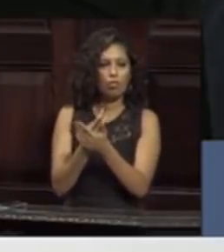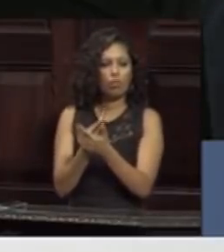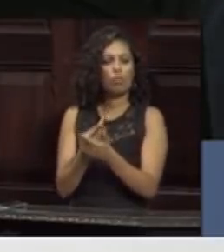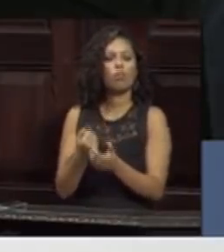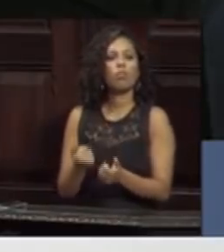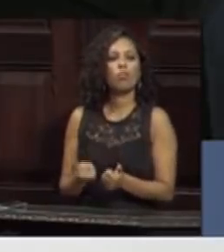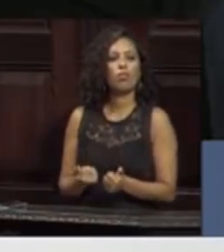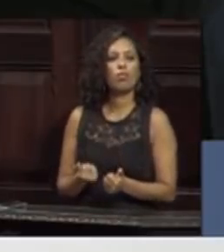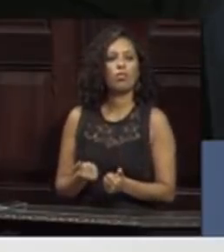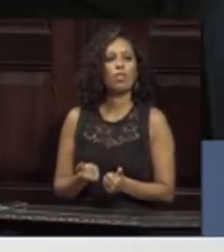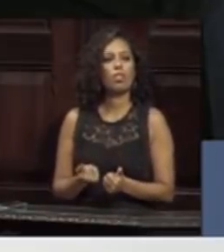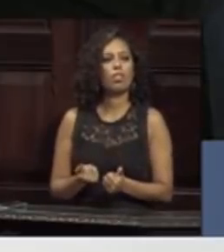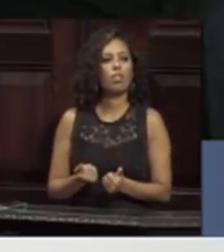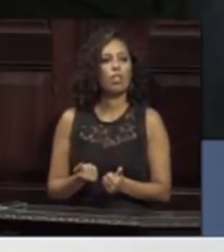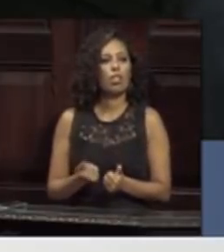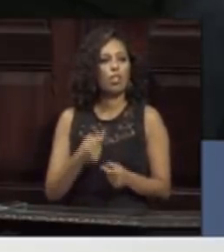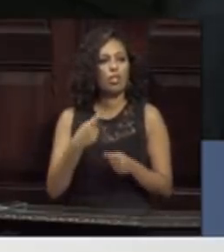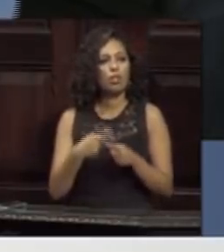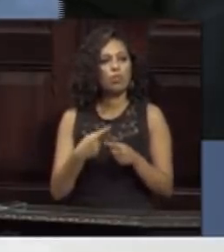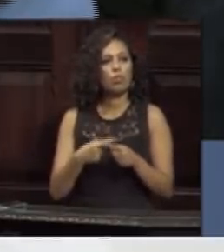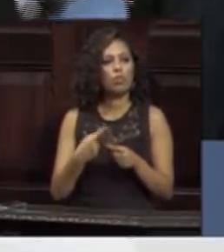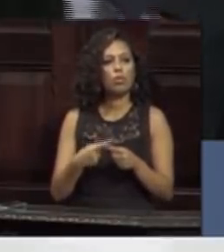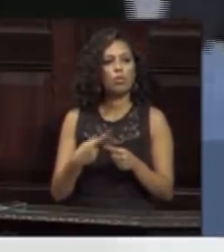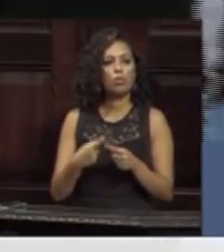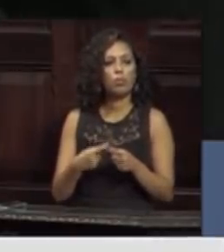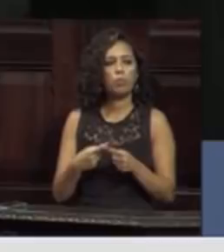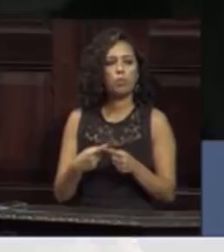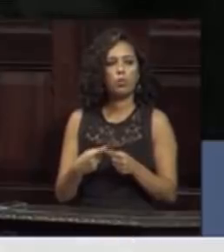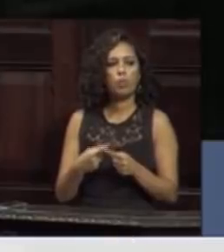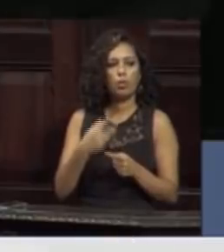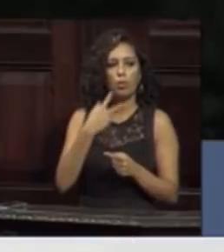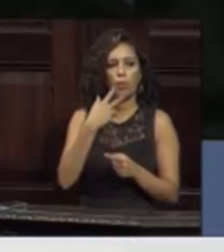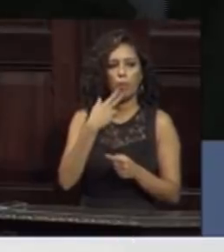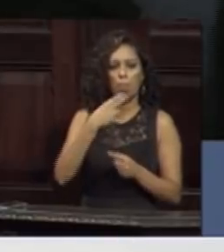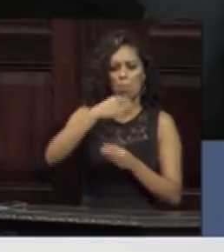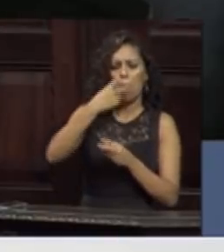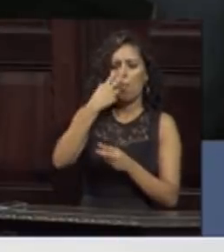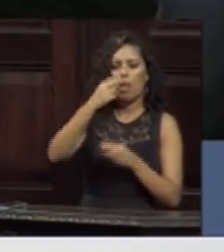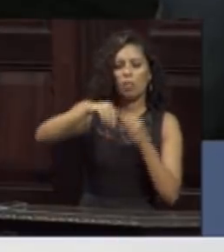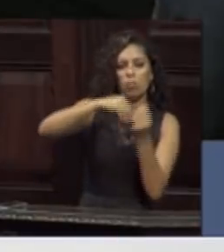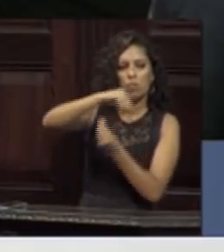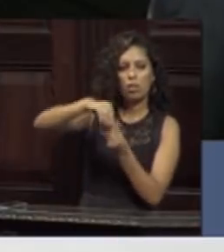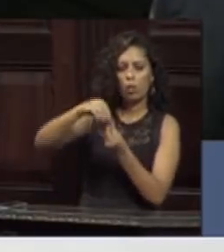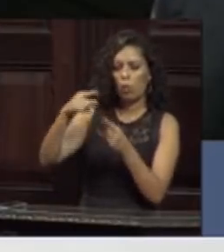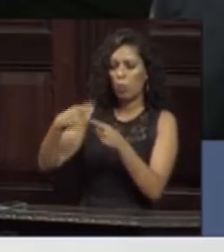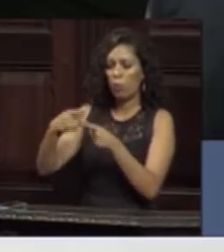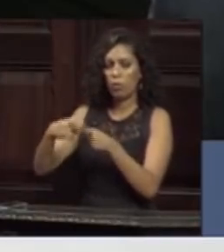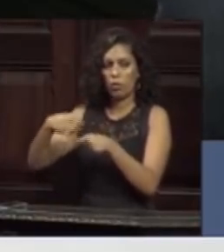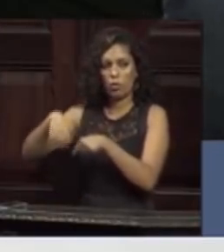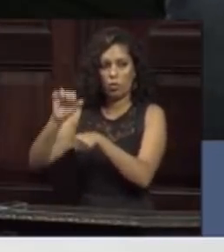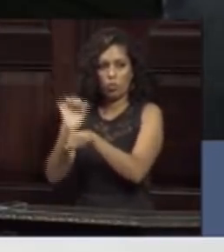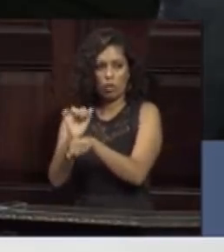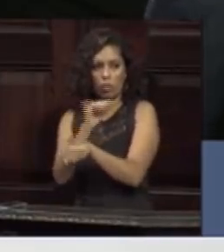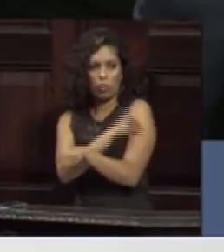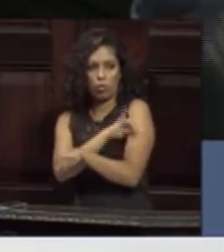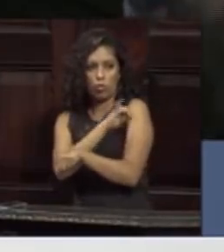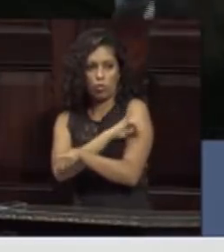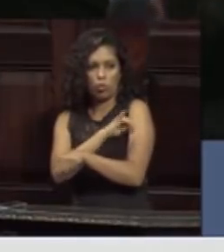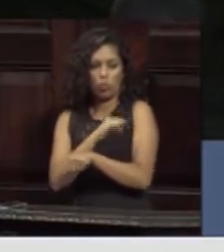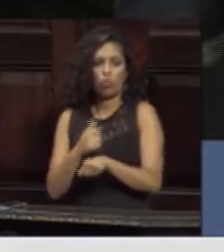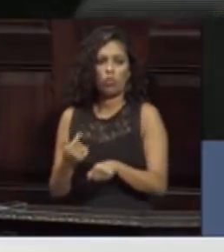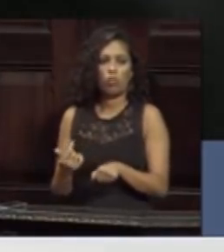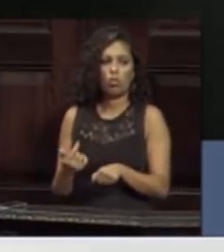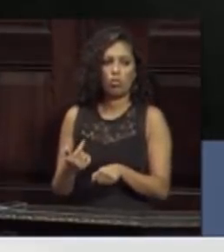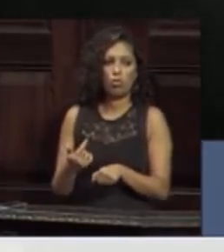inflação e com essa distorção. Aqui para a Light, 9,09%. Para a Enel,